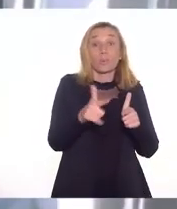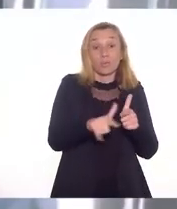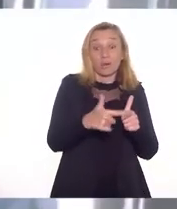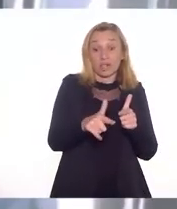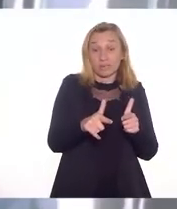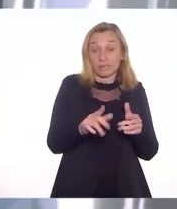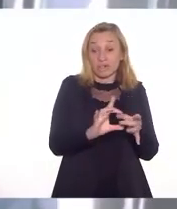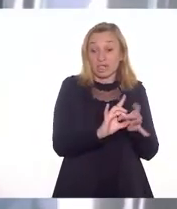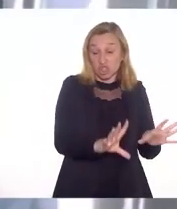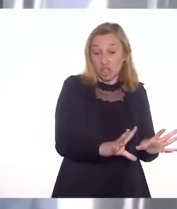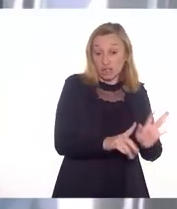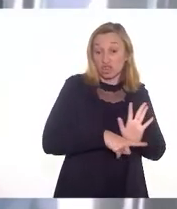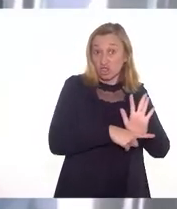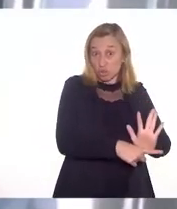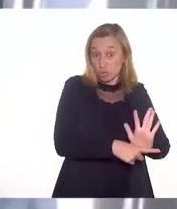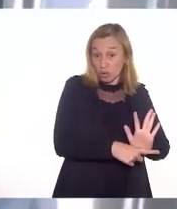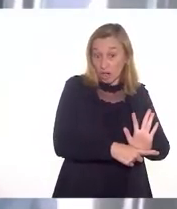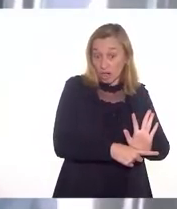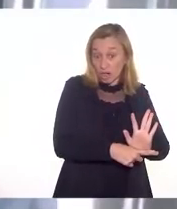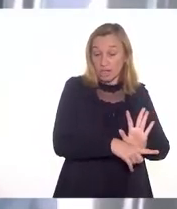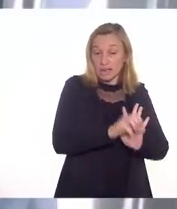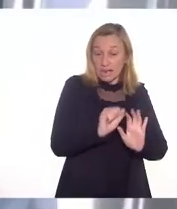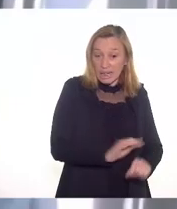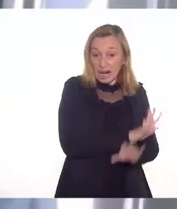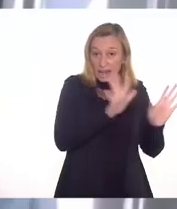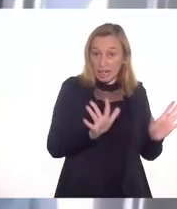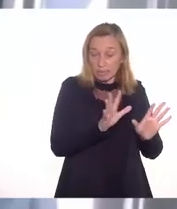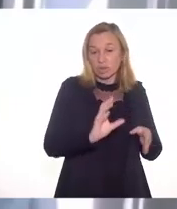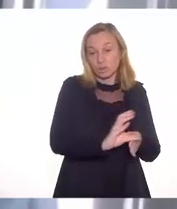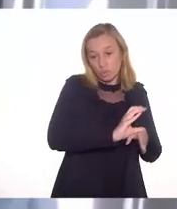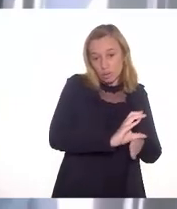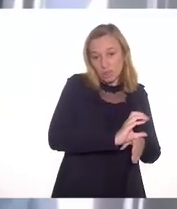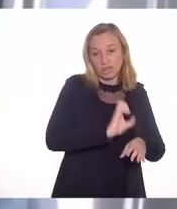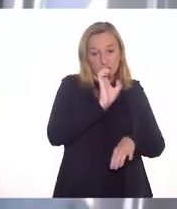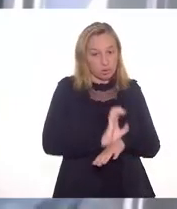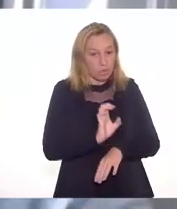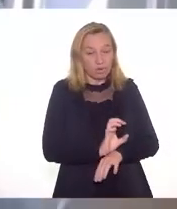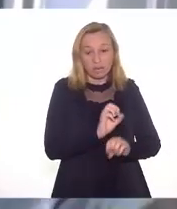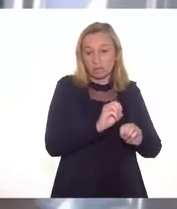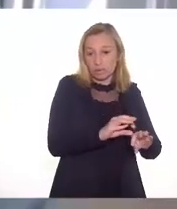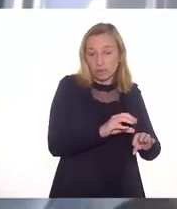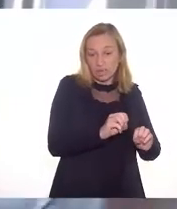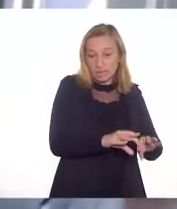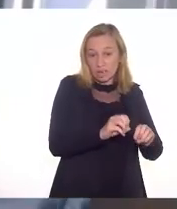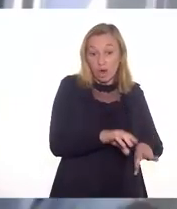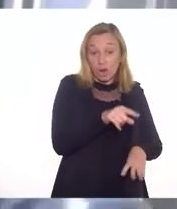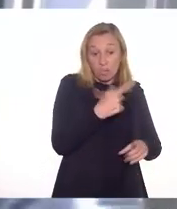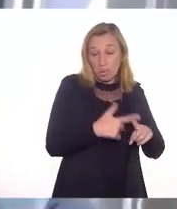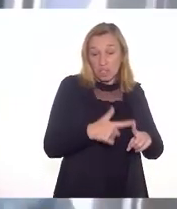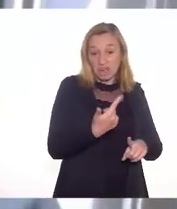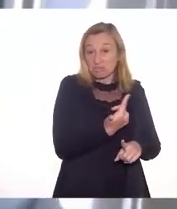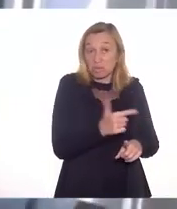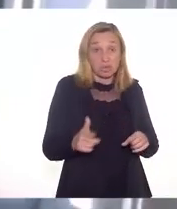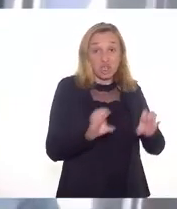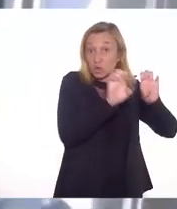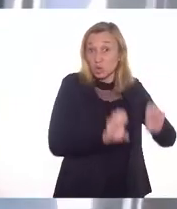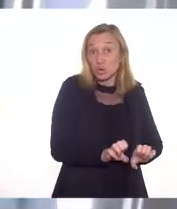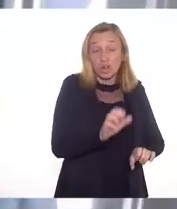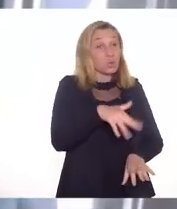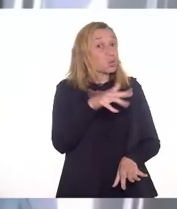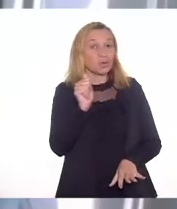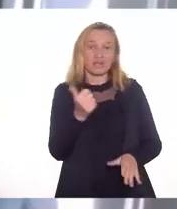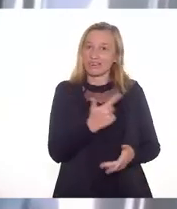O problema é que a gente vai deixando de dar atribuições que claramente seriam do Conselho Estadual de Educação, porque ele não tem estrutura. Então, não vai ter nunca estrutura e nunca